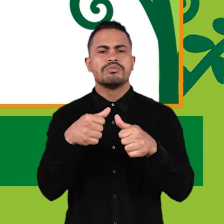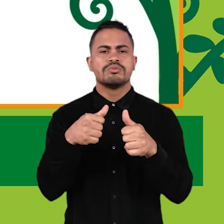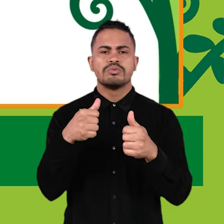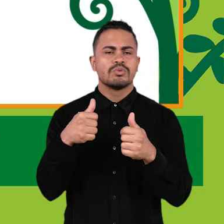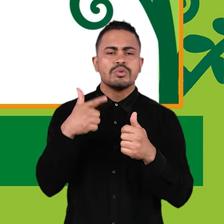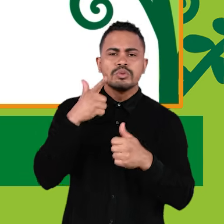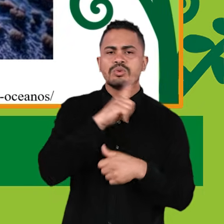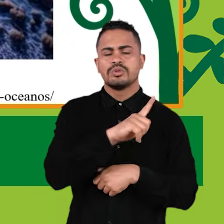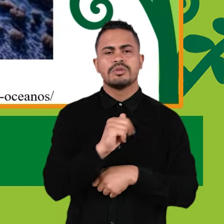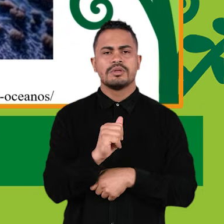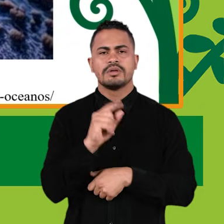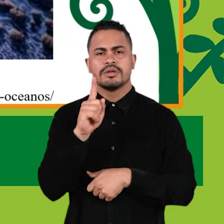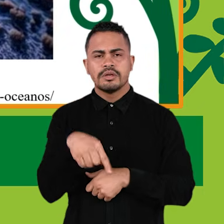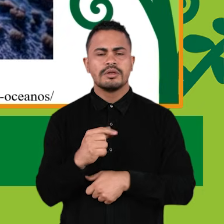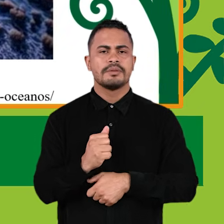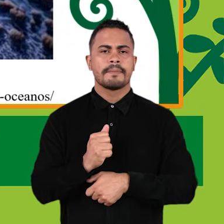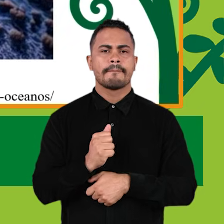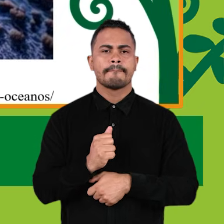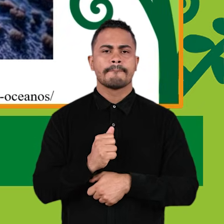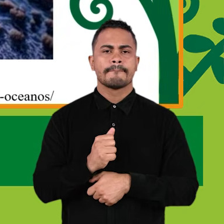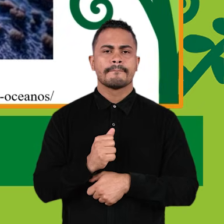mais e transformar o